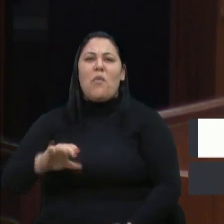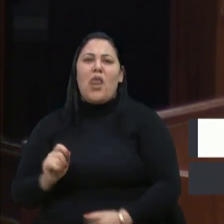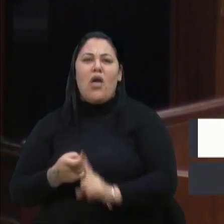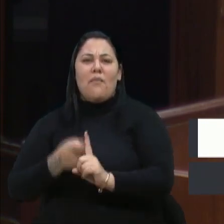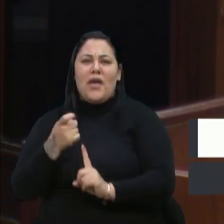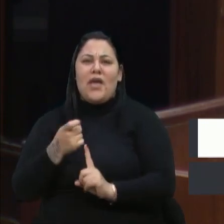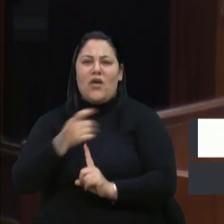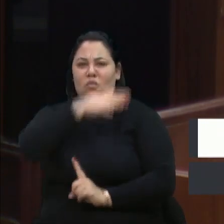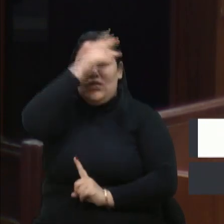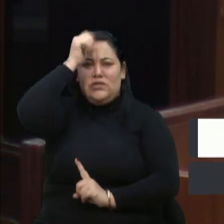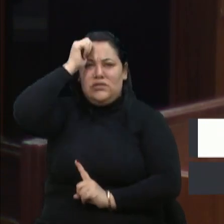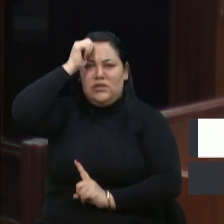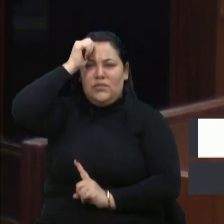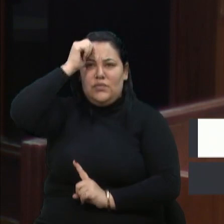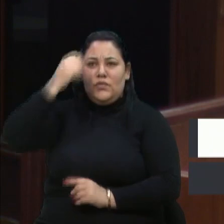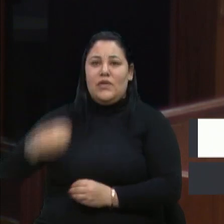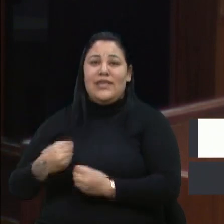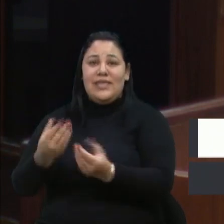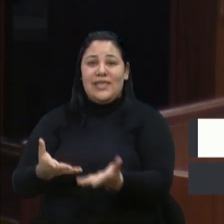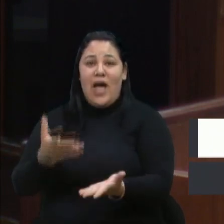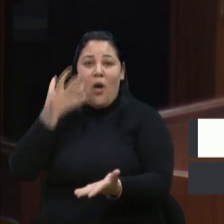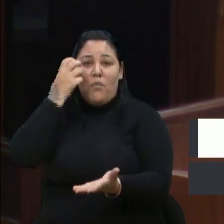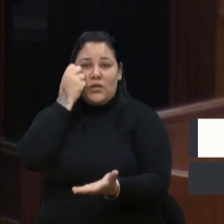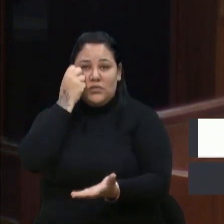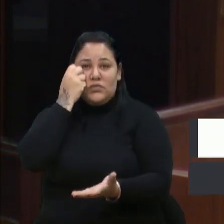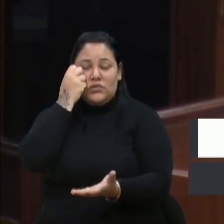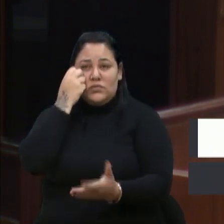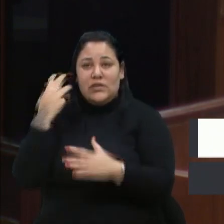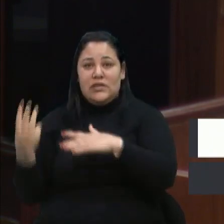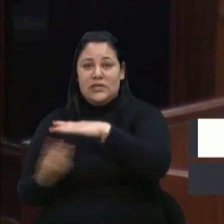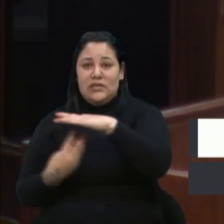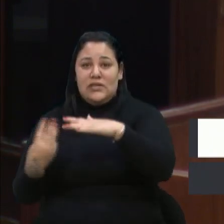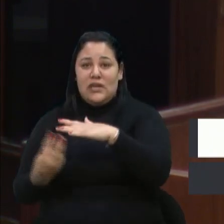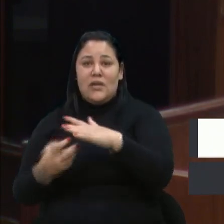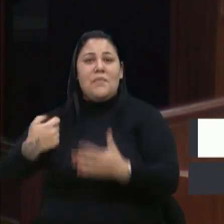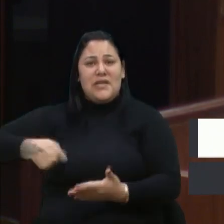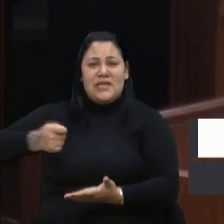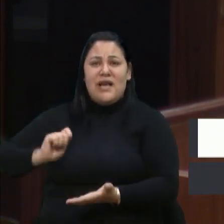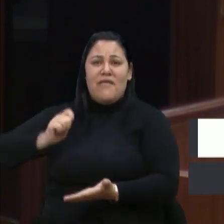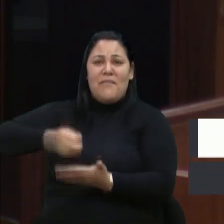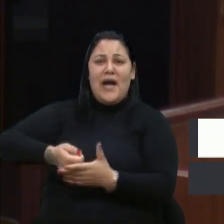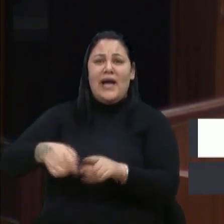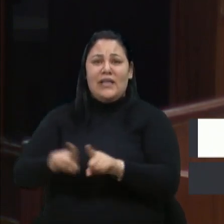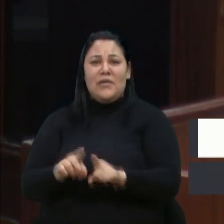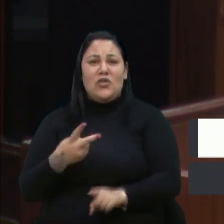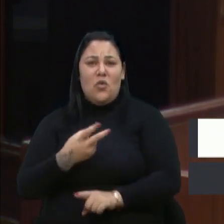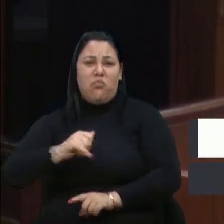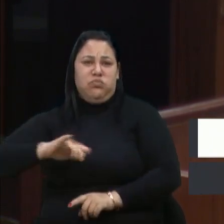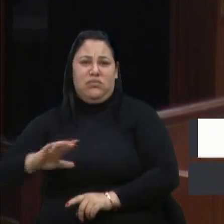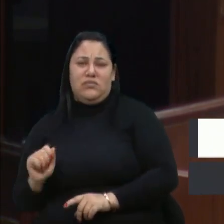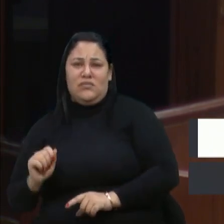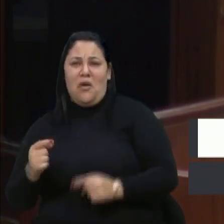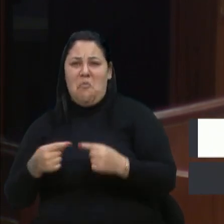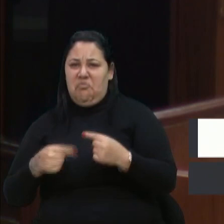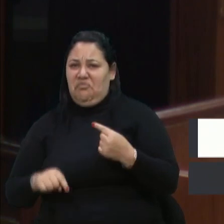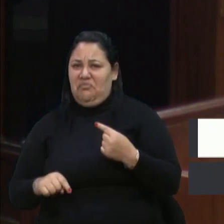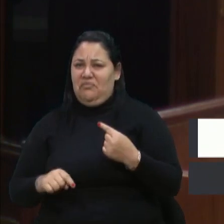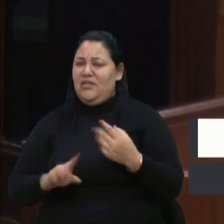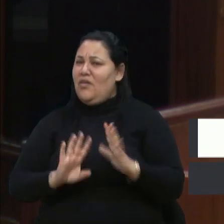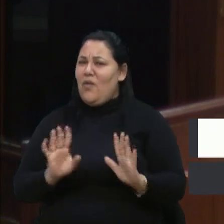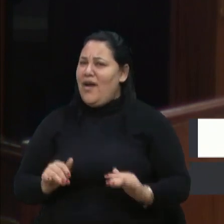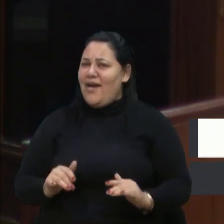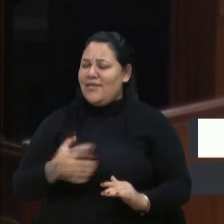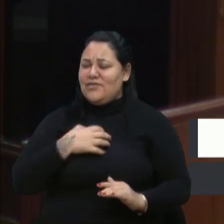município, além de conceder o patrimônio da Maesa para um terceiro, iria ter que pagar esse valor. Mais, vereador Fiuza,